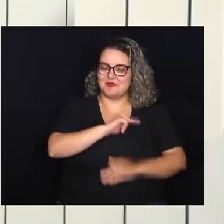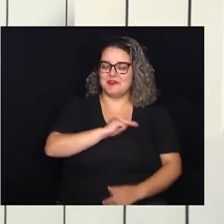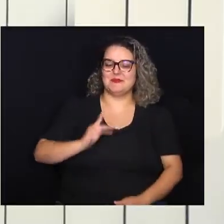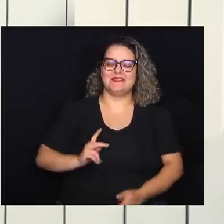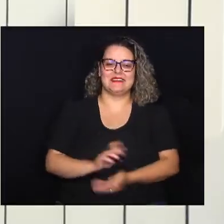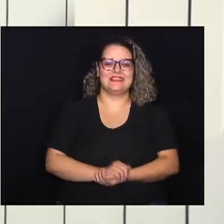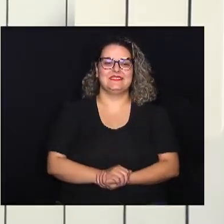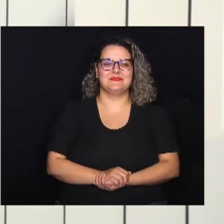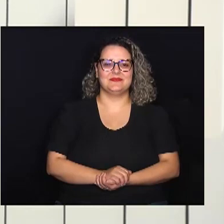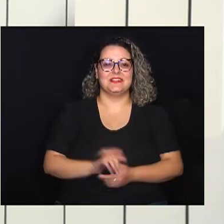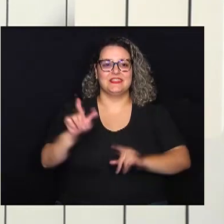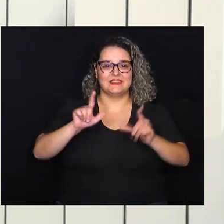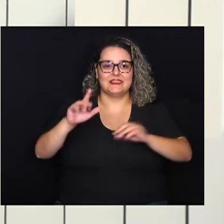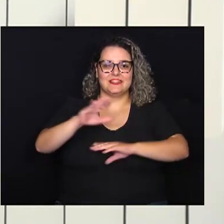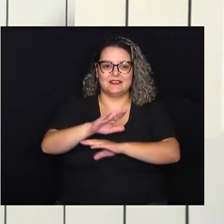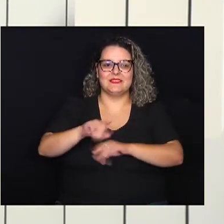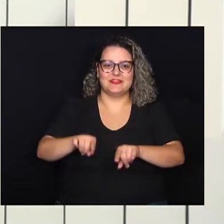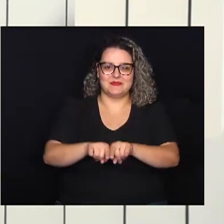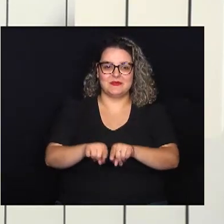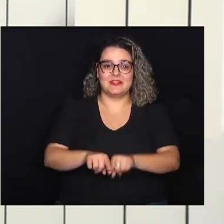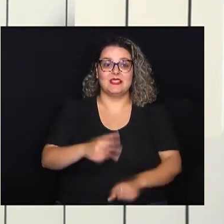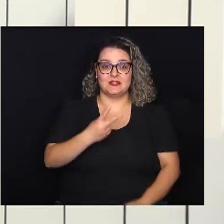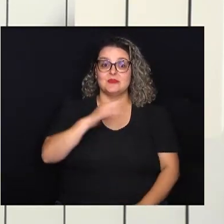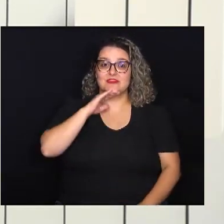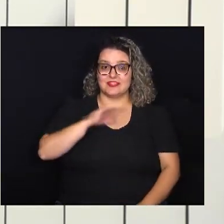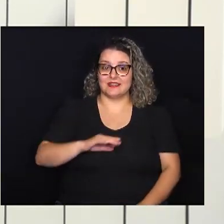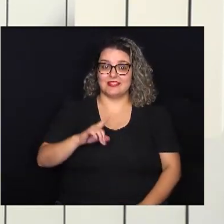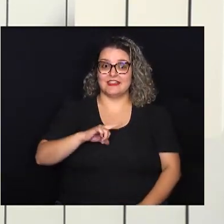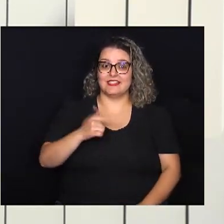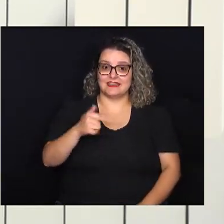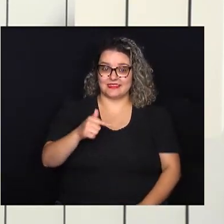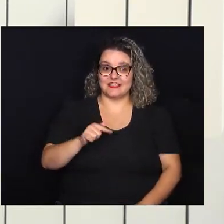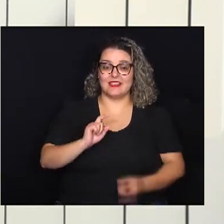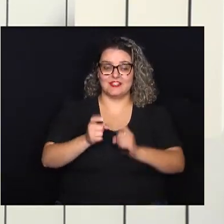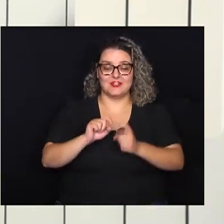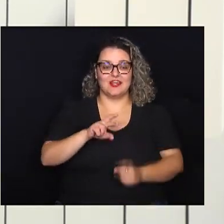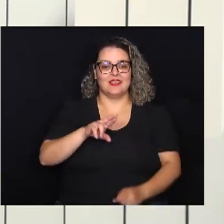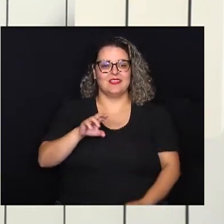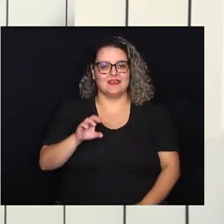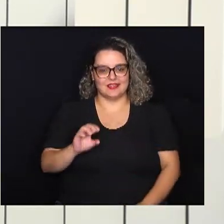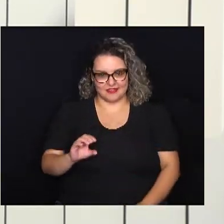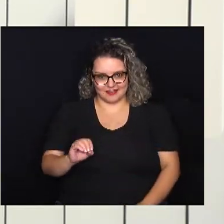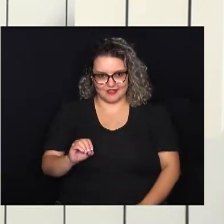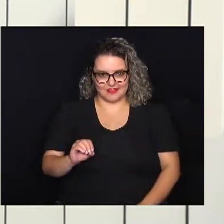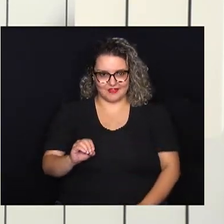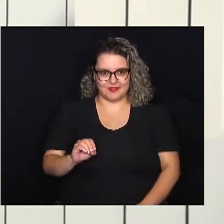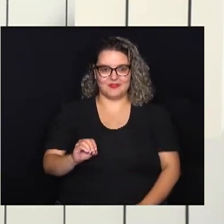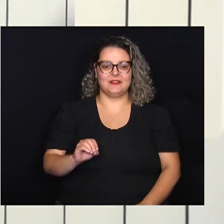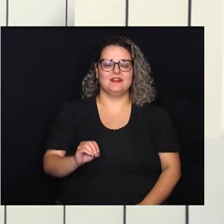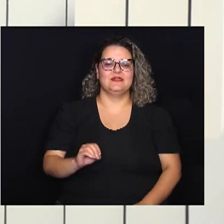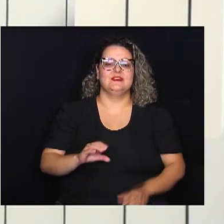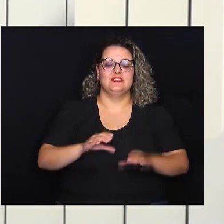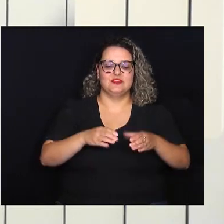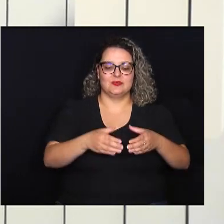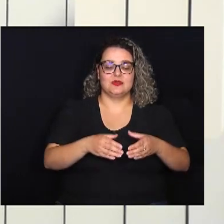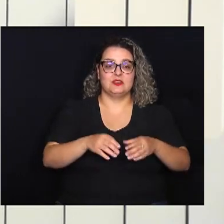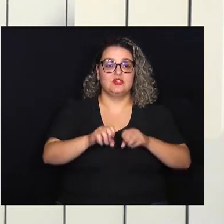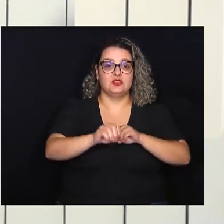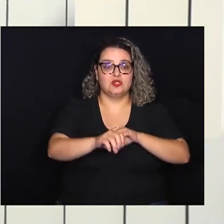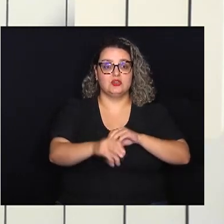hoje as duas horas da tarde daqui a pouquinho tem a sétima reunião ordinária da comissão permanente de educação Esporte